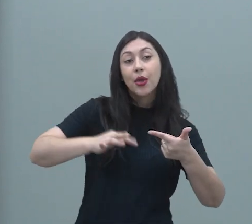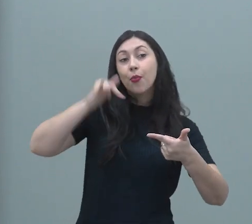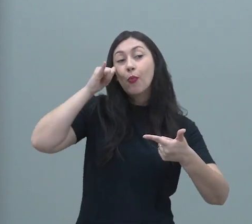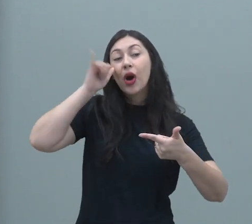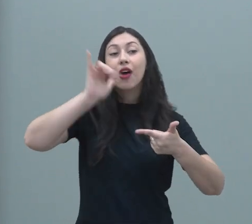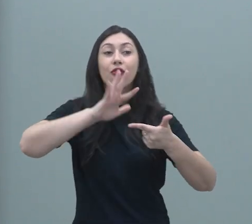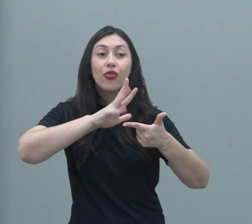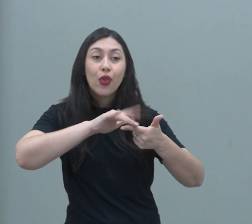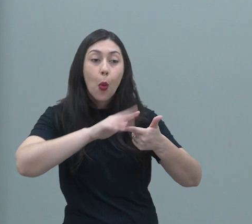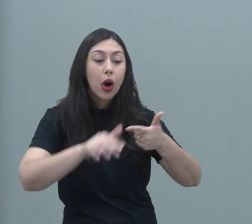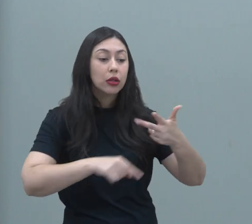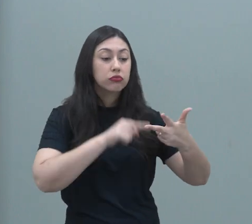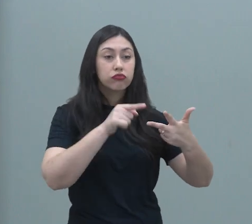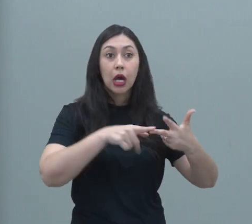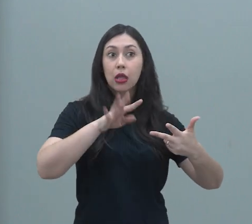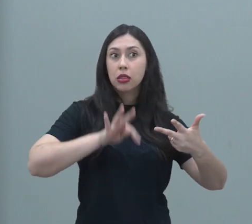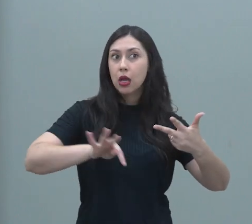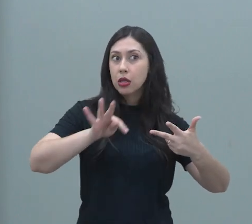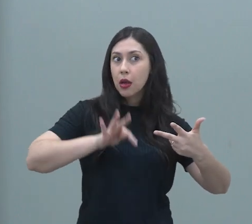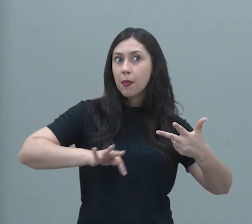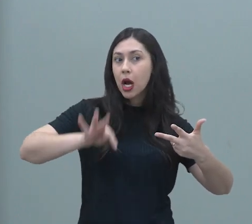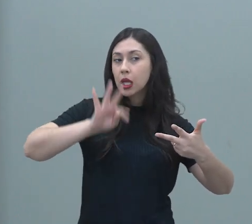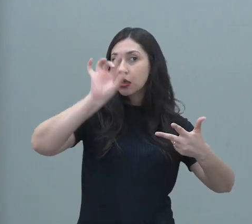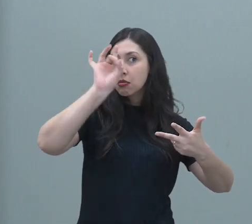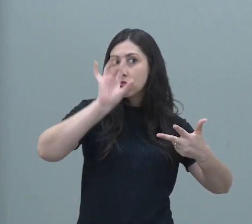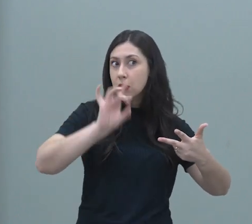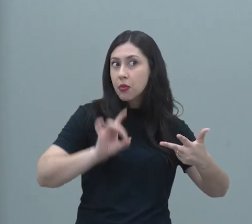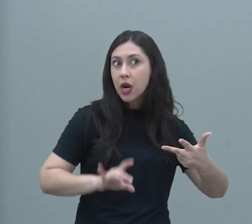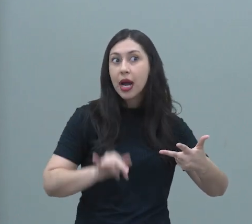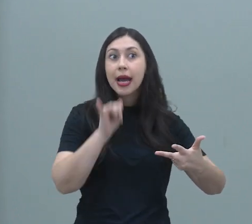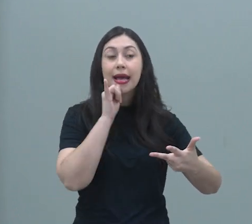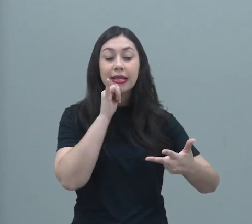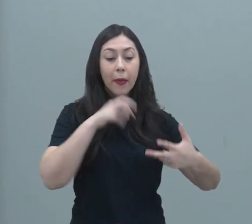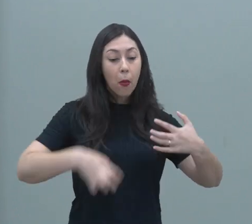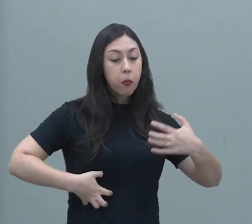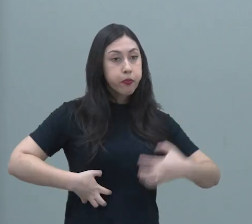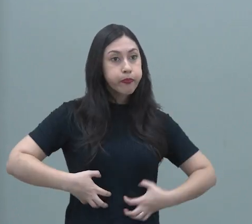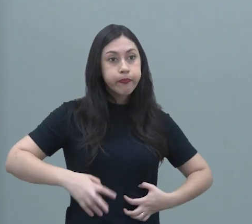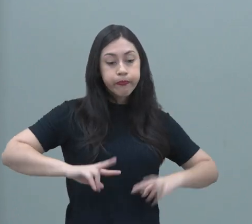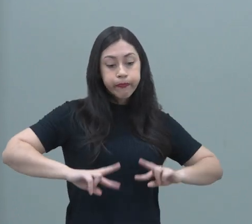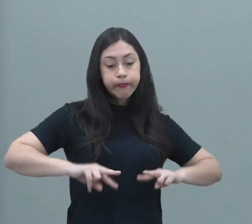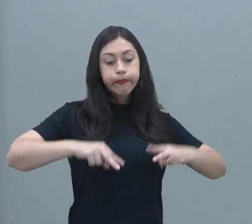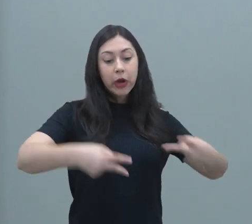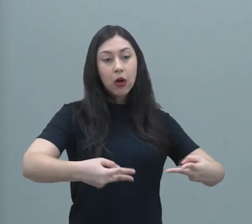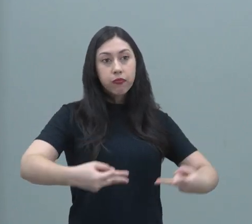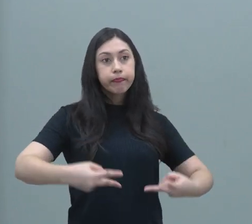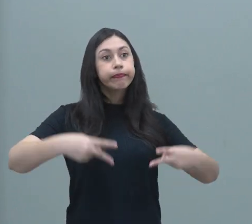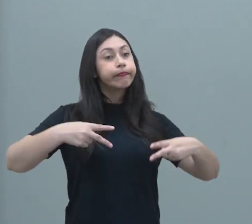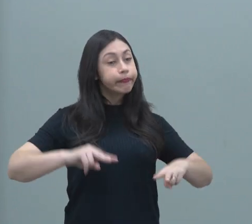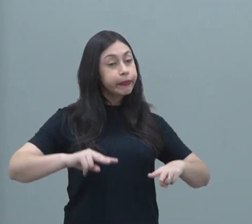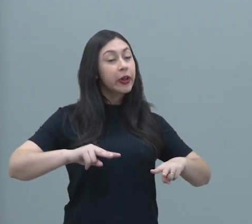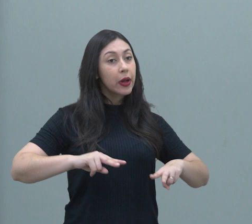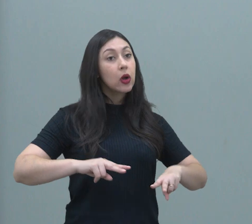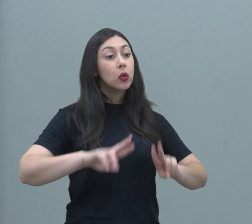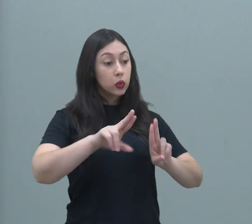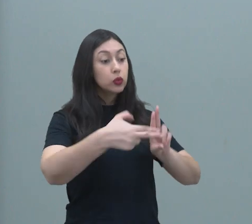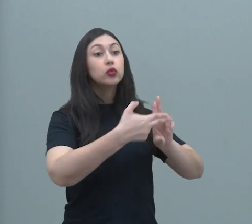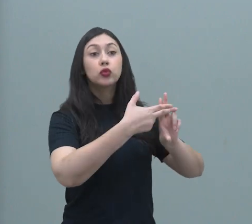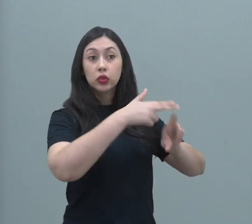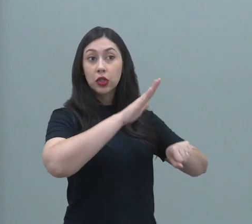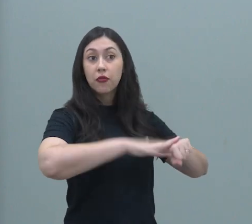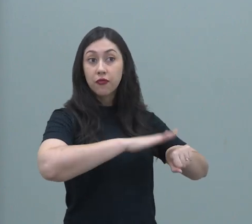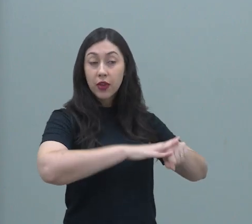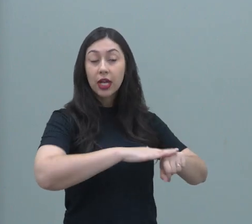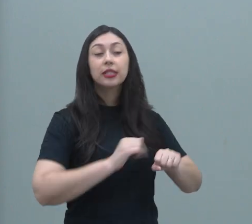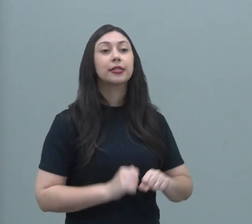tratamentos preventivos, tem tratamentos mais elaborados, tal como transplante de órgãos é feito pelo SUS até para evitar comércio, né, de